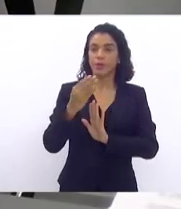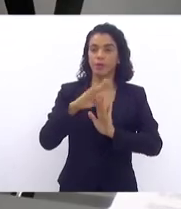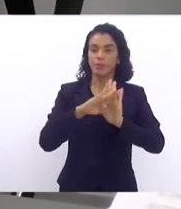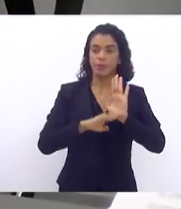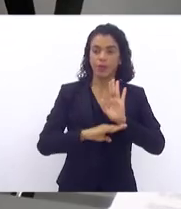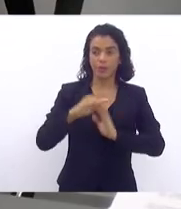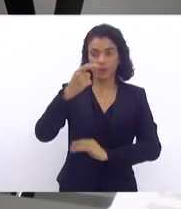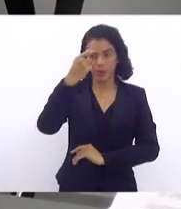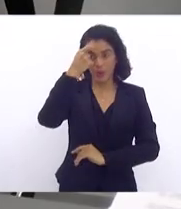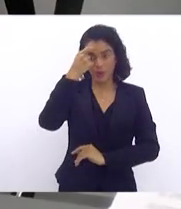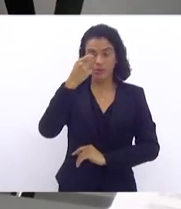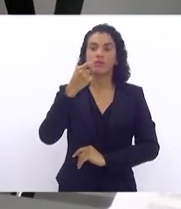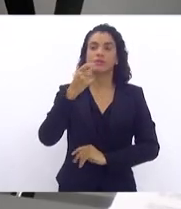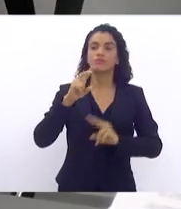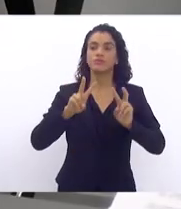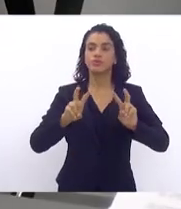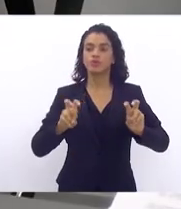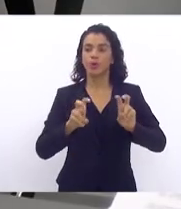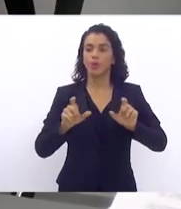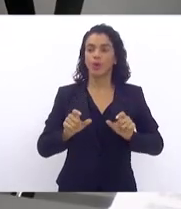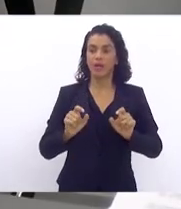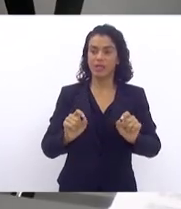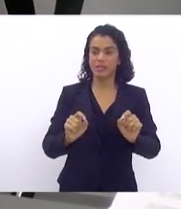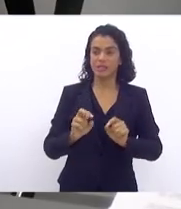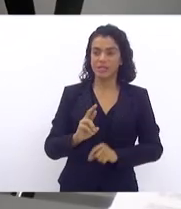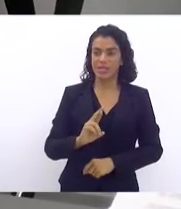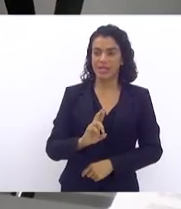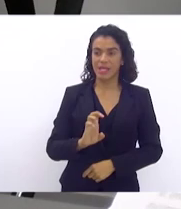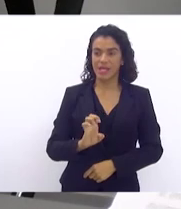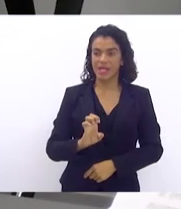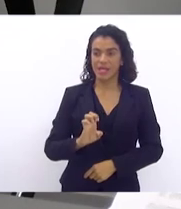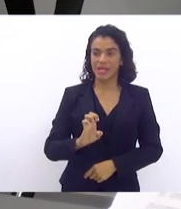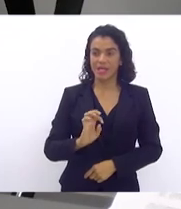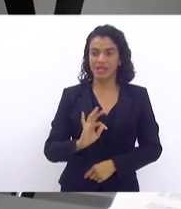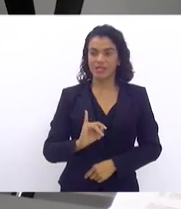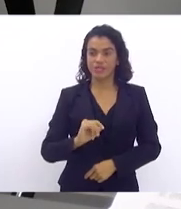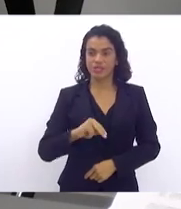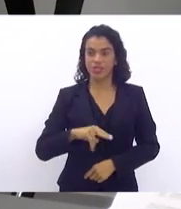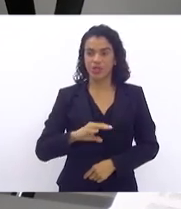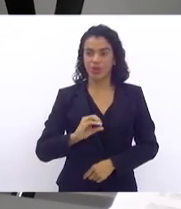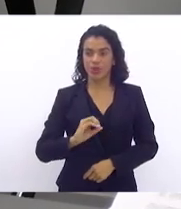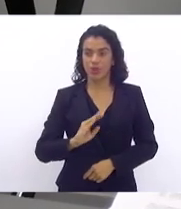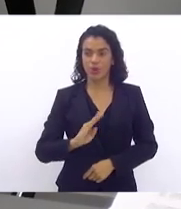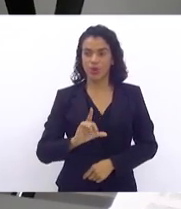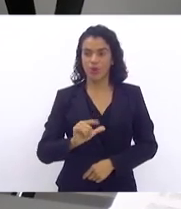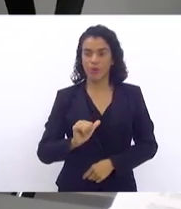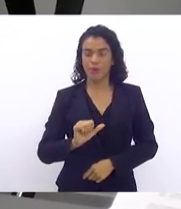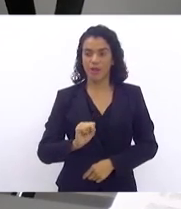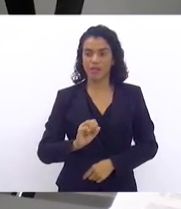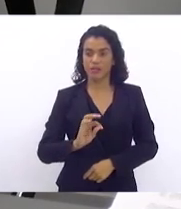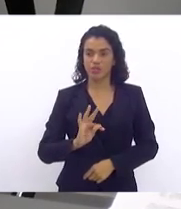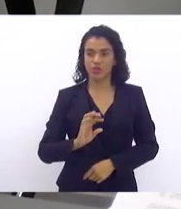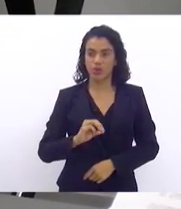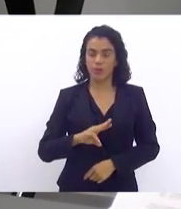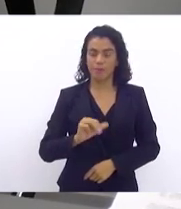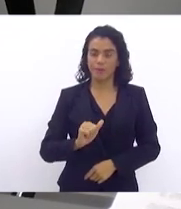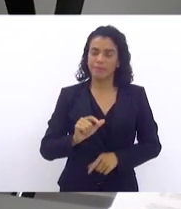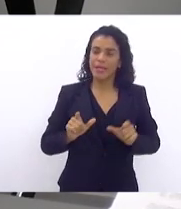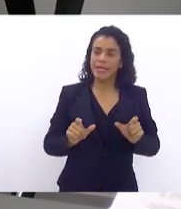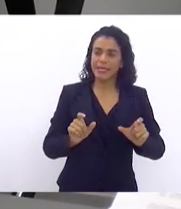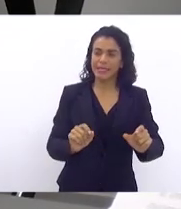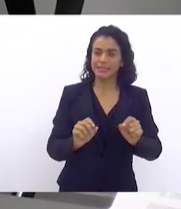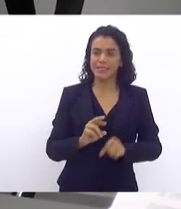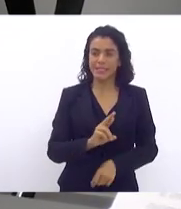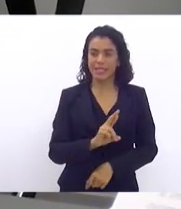de conscientização sobre o retinoblastoma, que é um câncer nos olhos, na retina, muito